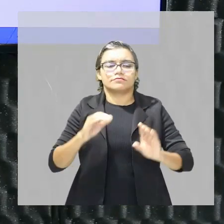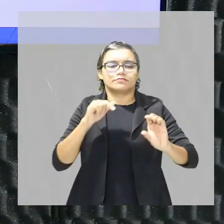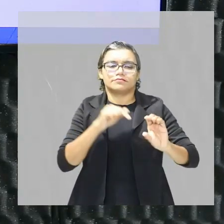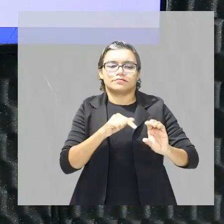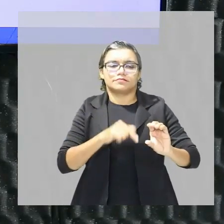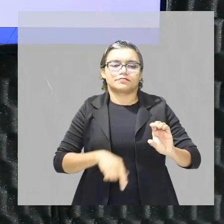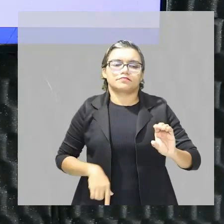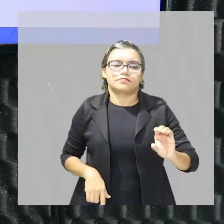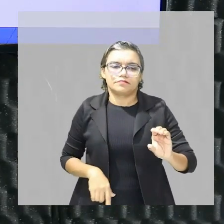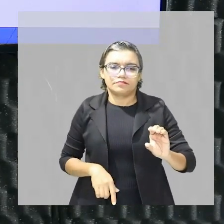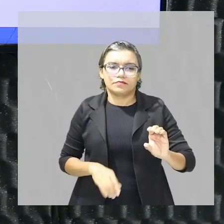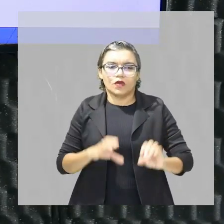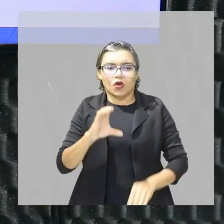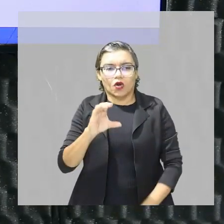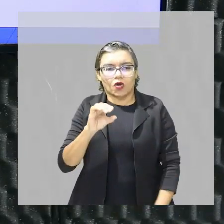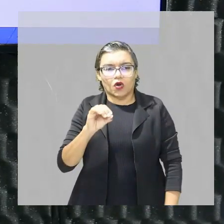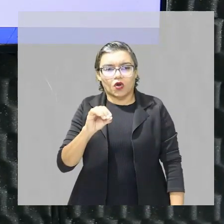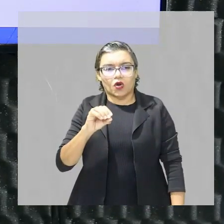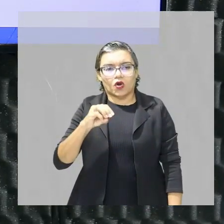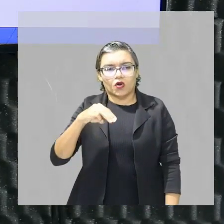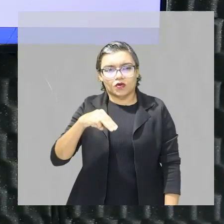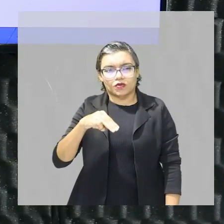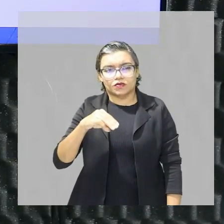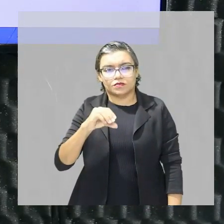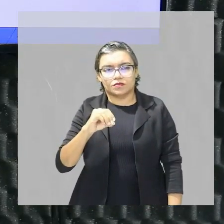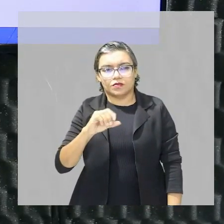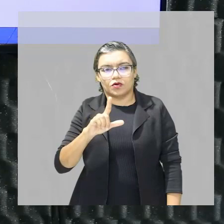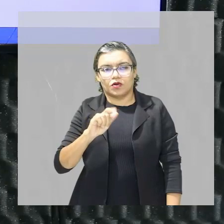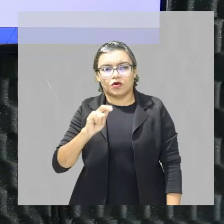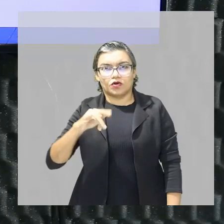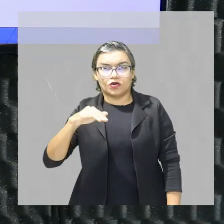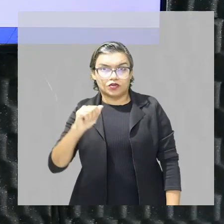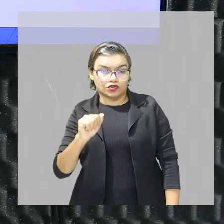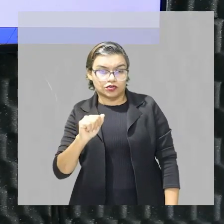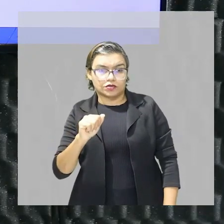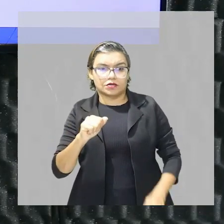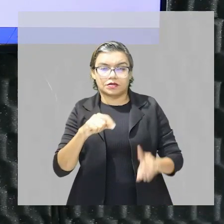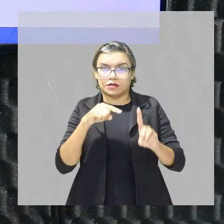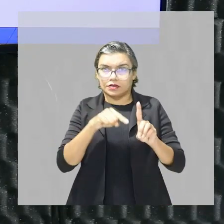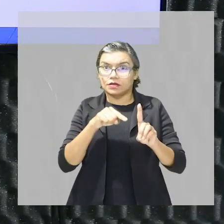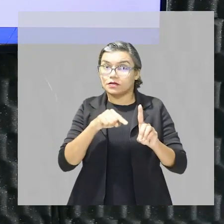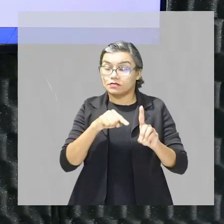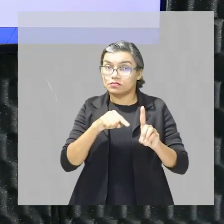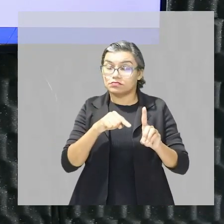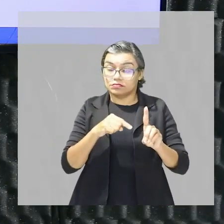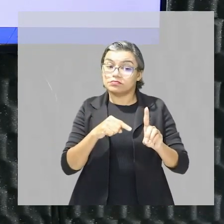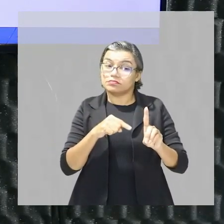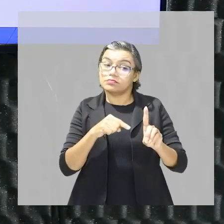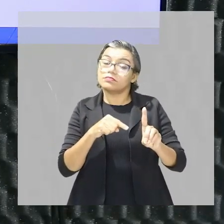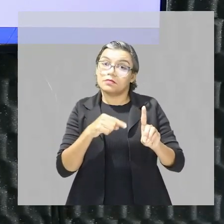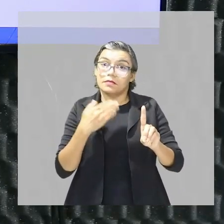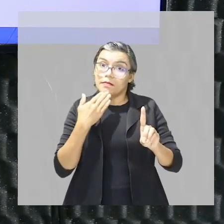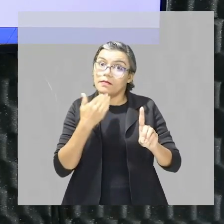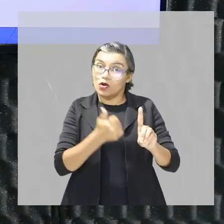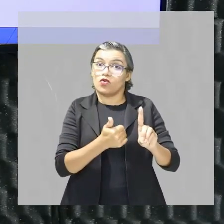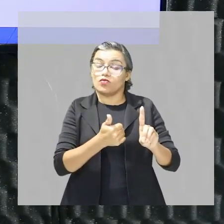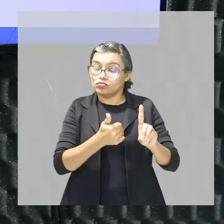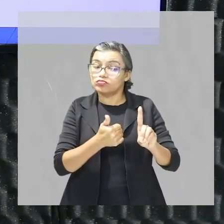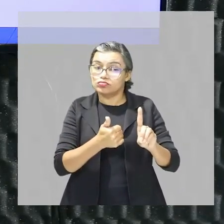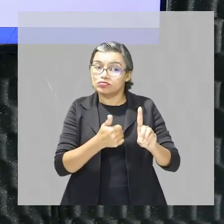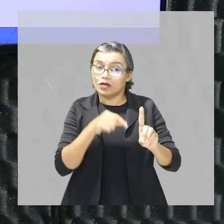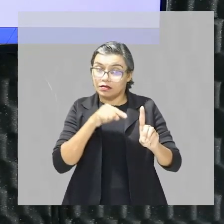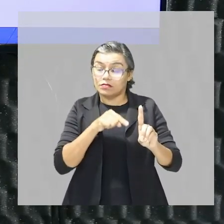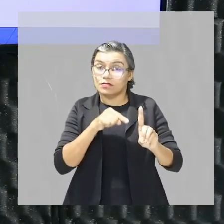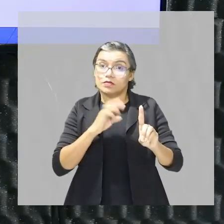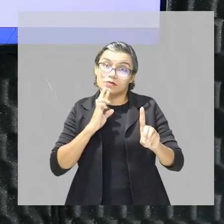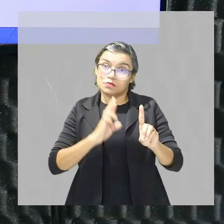queremos cosmológica aqui sim nos atrai muito cosmologia é isso que nós estamos procurando na letra d de dado